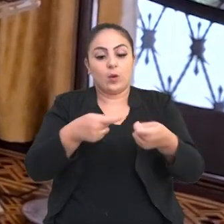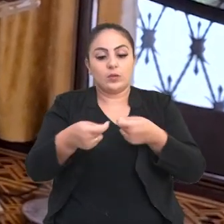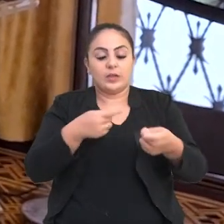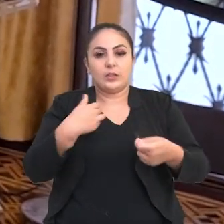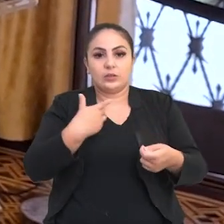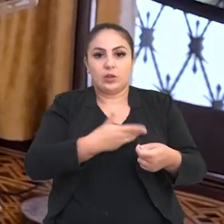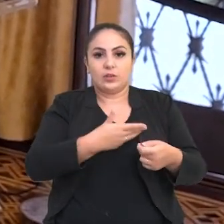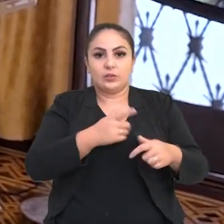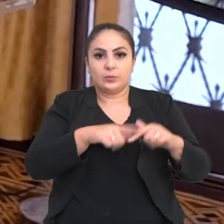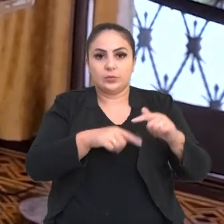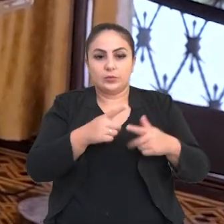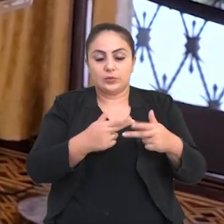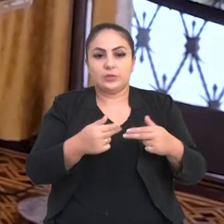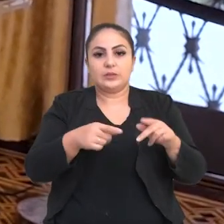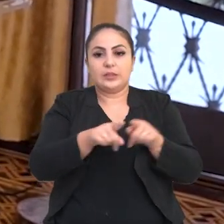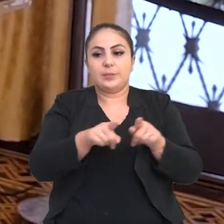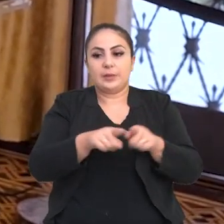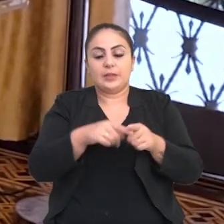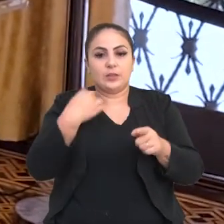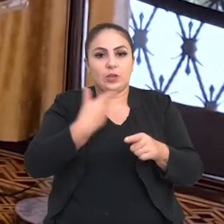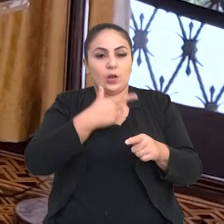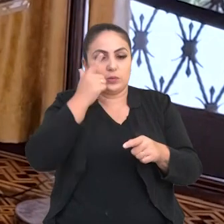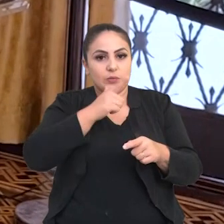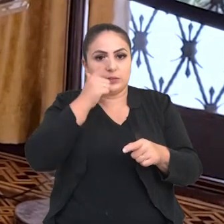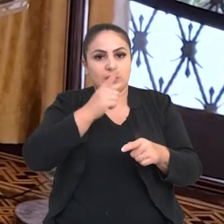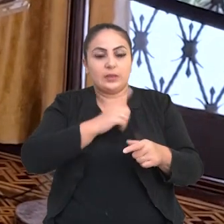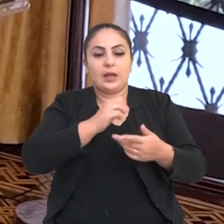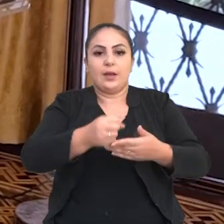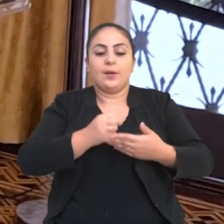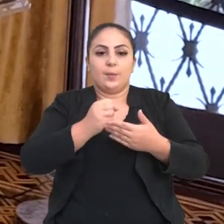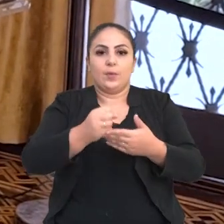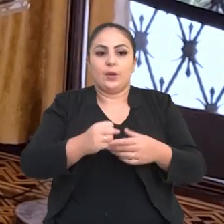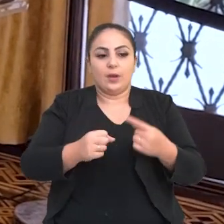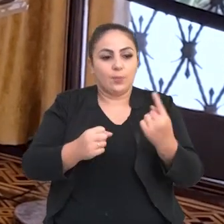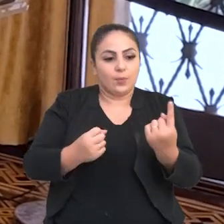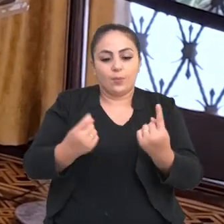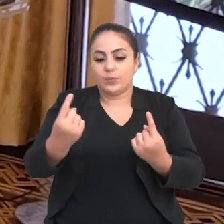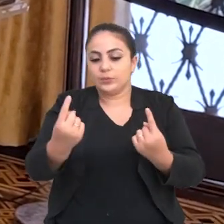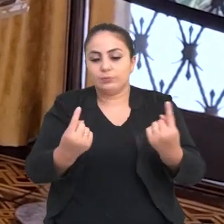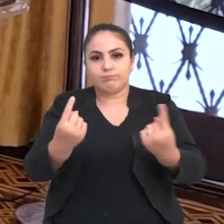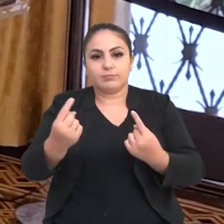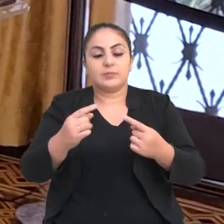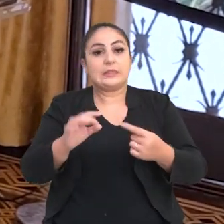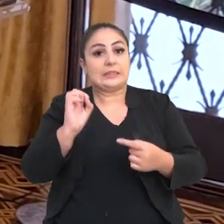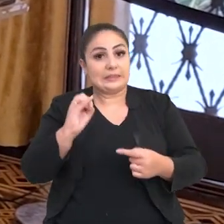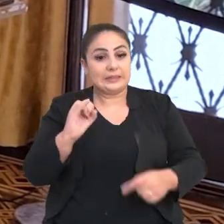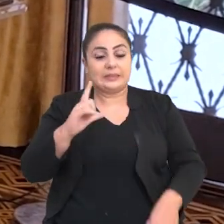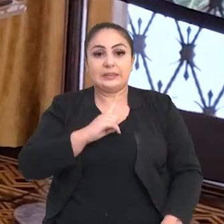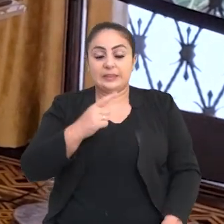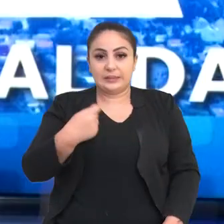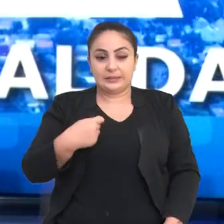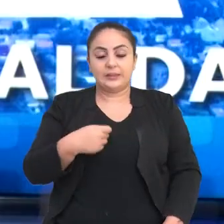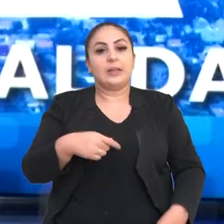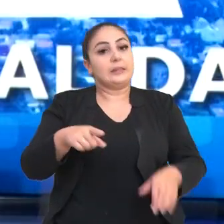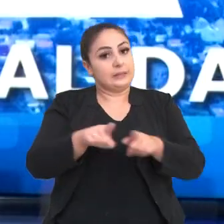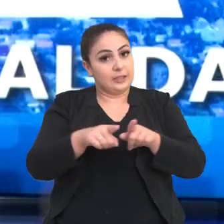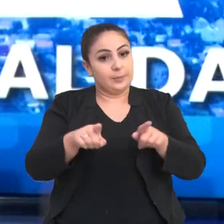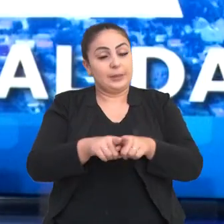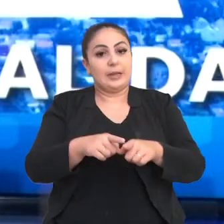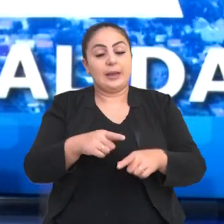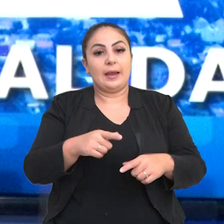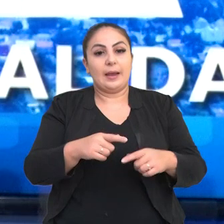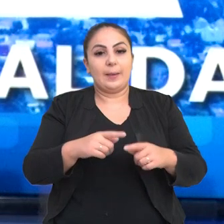controlar os nossos estoques conjuntamente, inclusive para que possamos dar apoio um ao outro na eventual necessidade. E